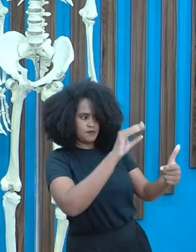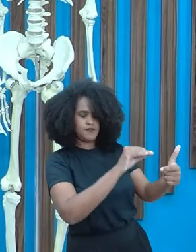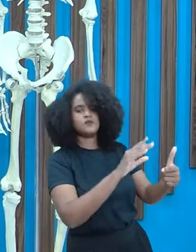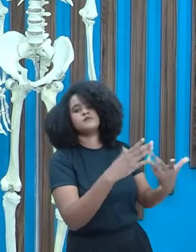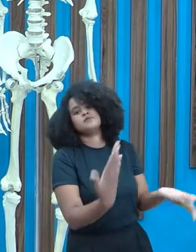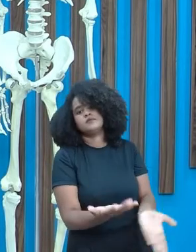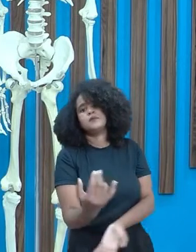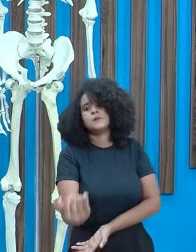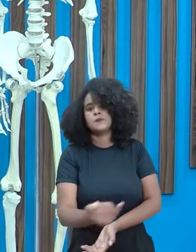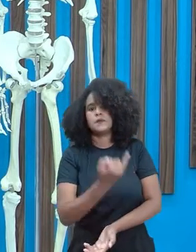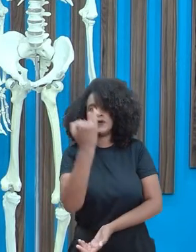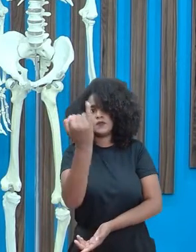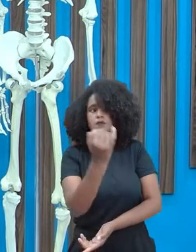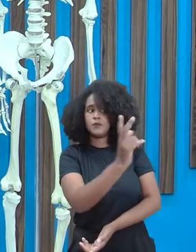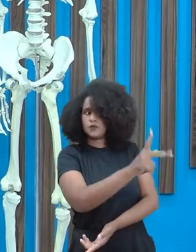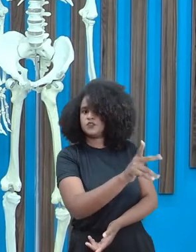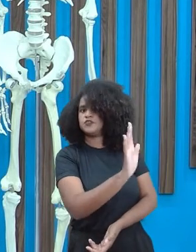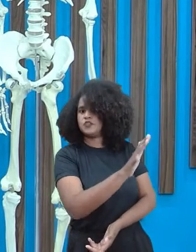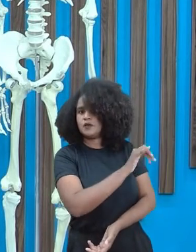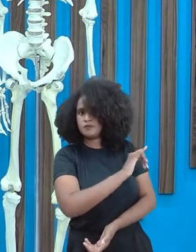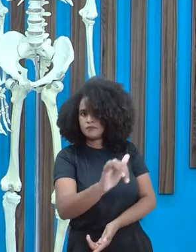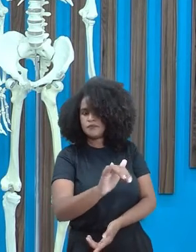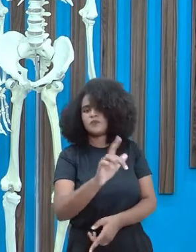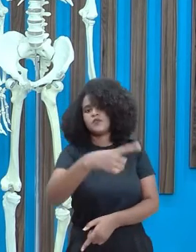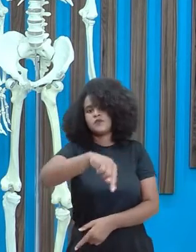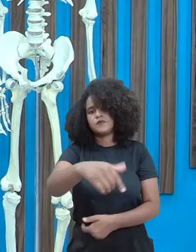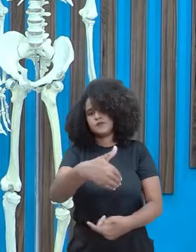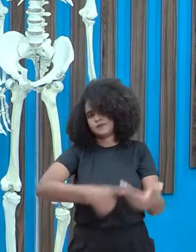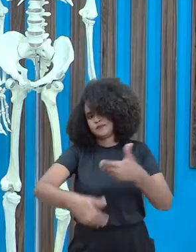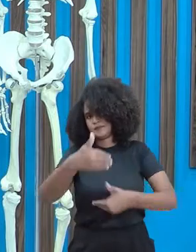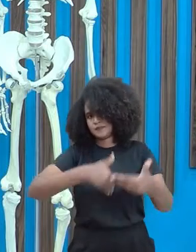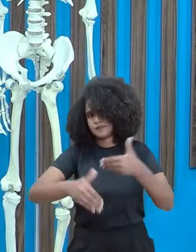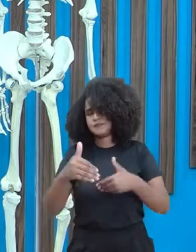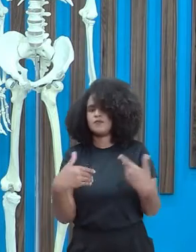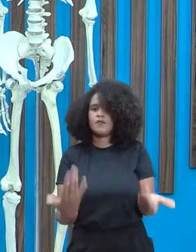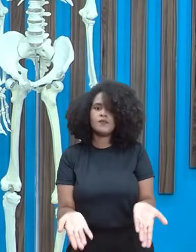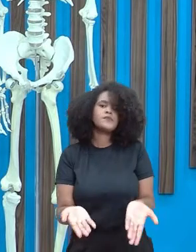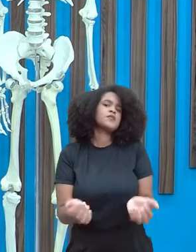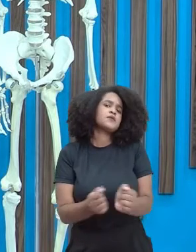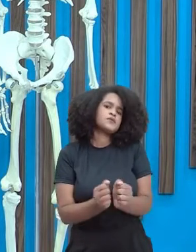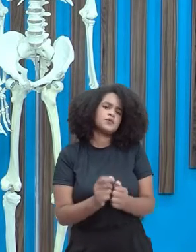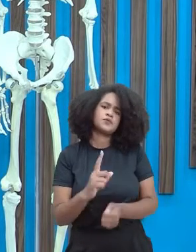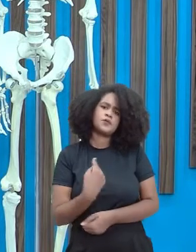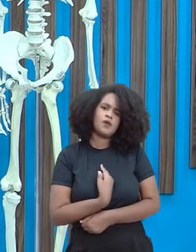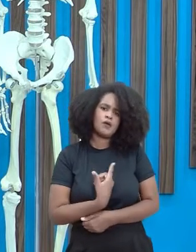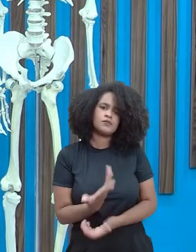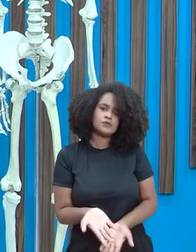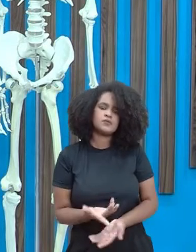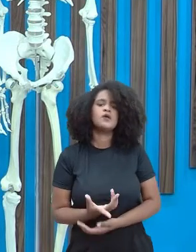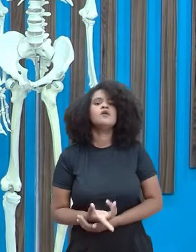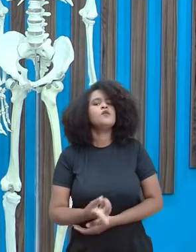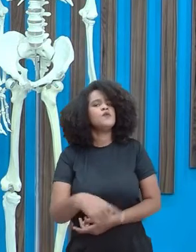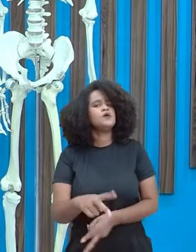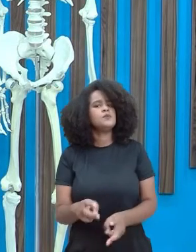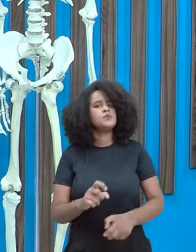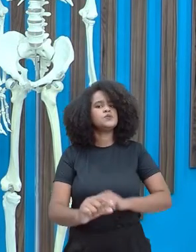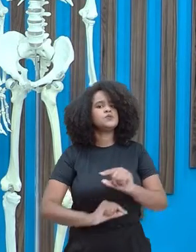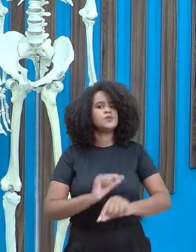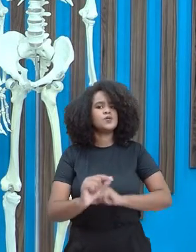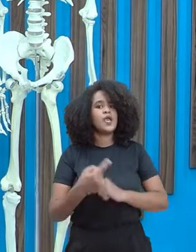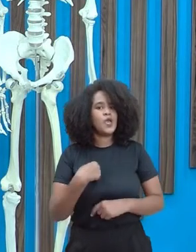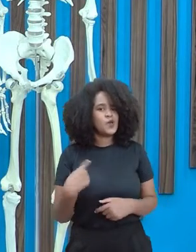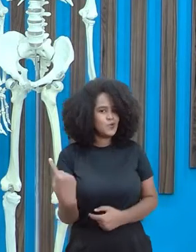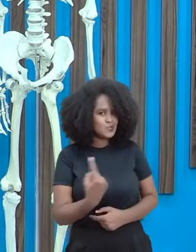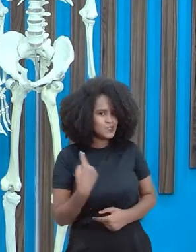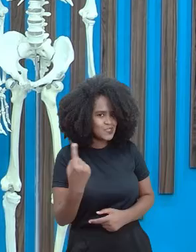É importante, como a professora Cláudia disse, para que vocês possam participar, né? Aí conosco. Devem ter observado que eu não estou